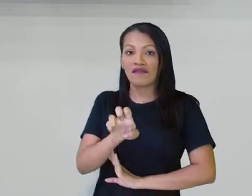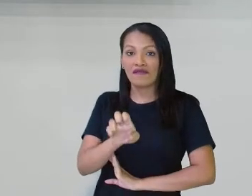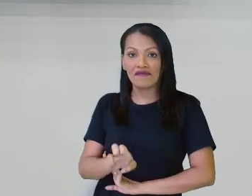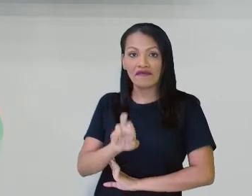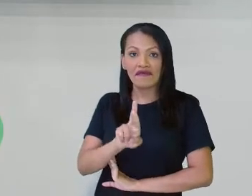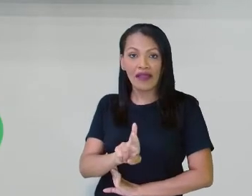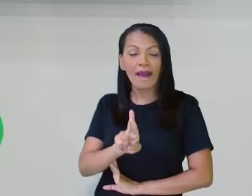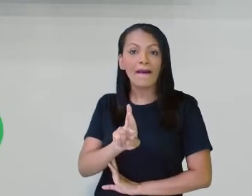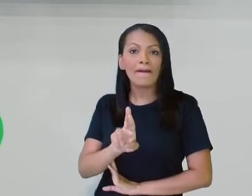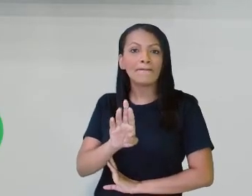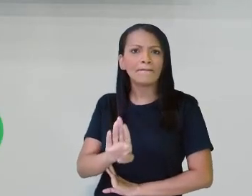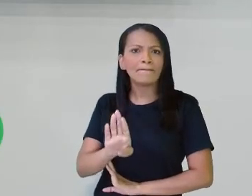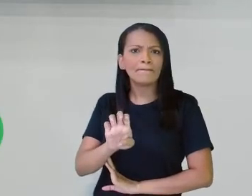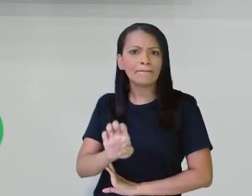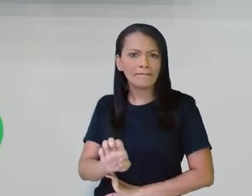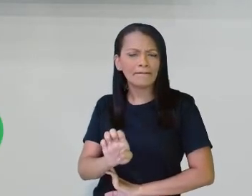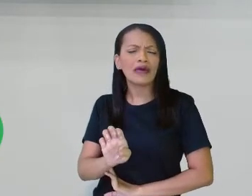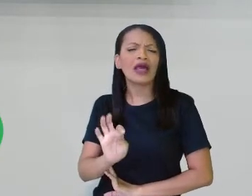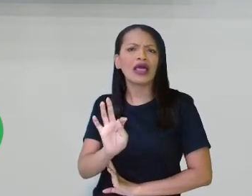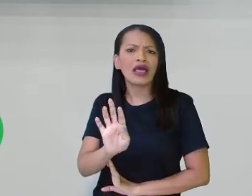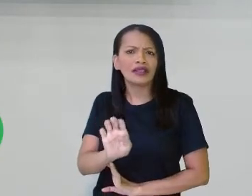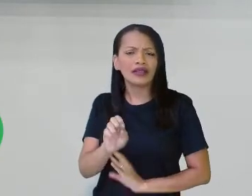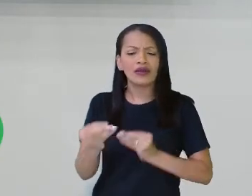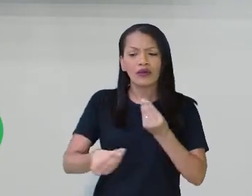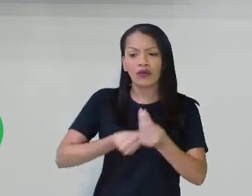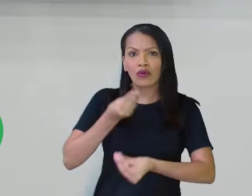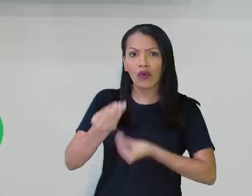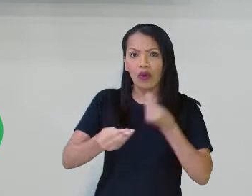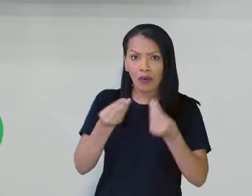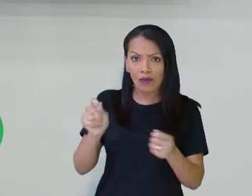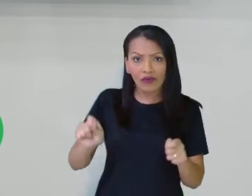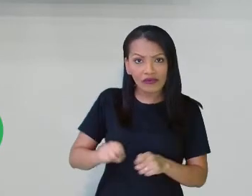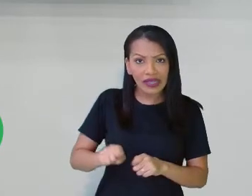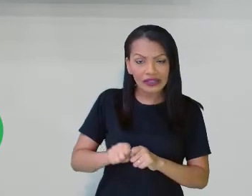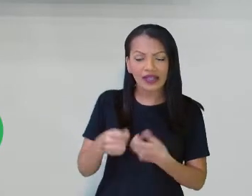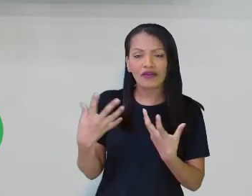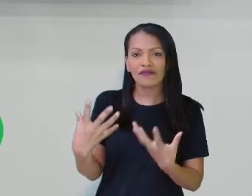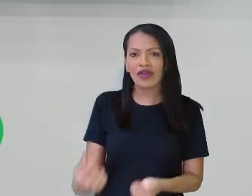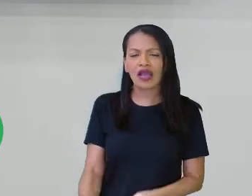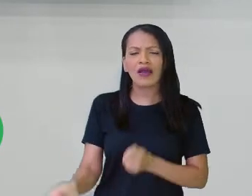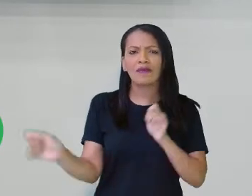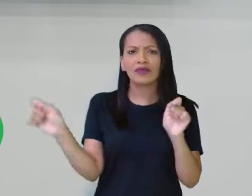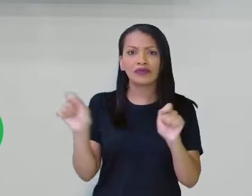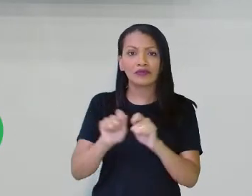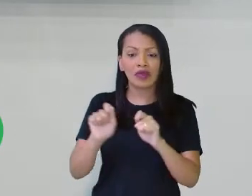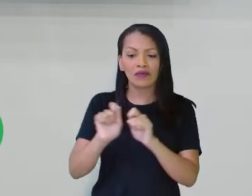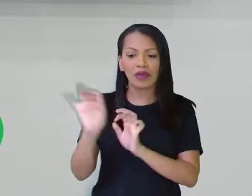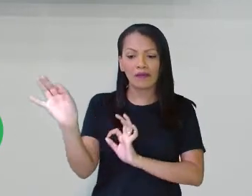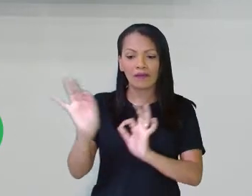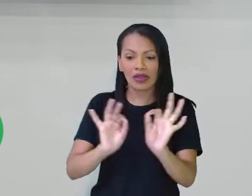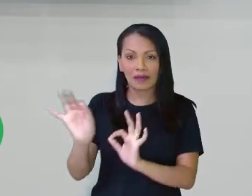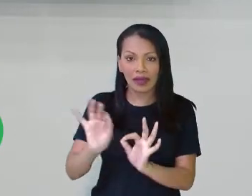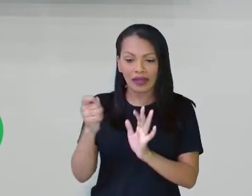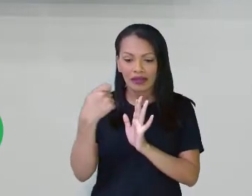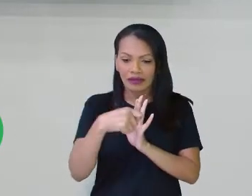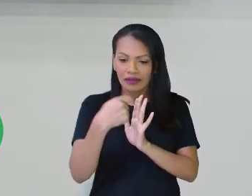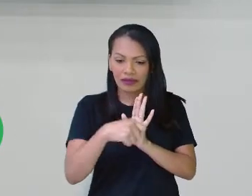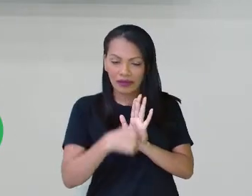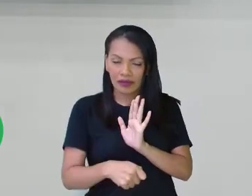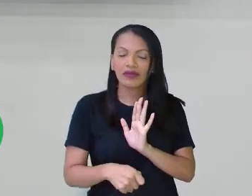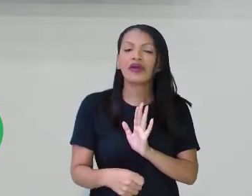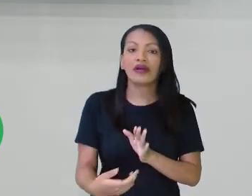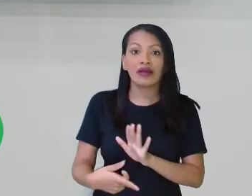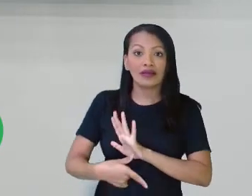falar um pouquinho hoje como construir um verbete. Então vamos planejar para escrever. Porque eu já